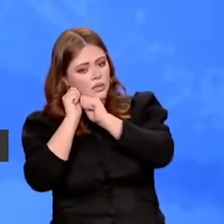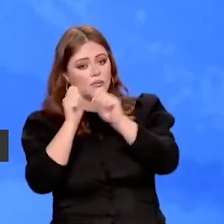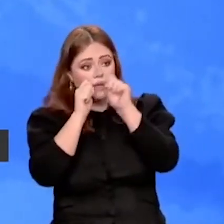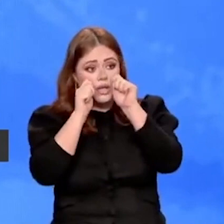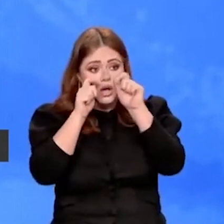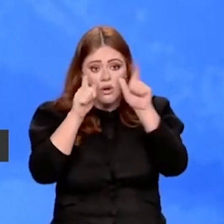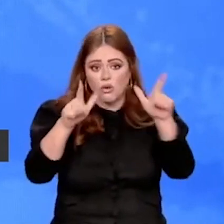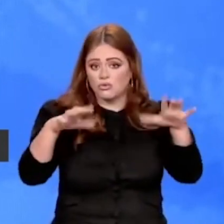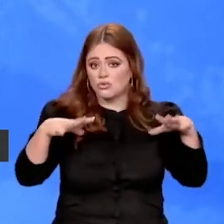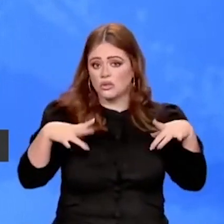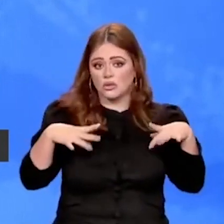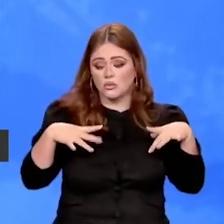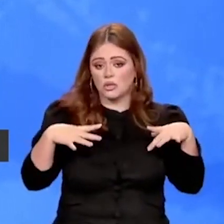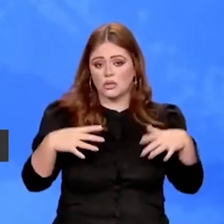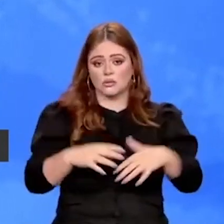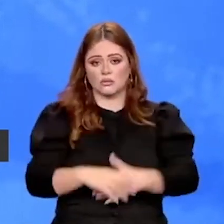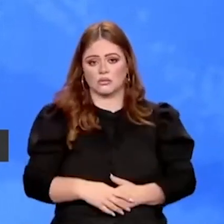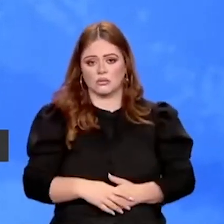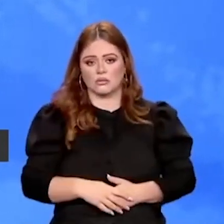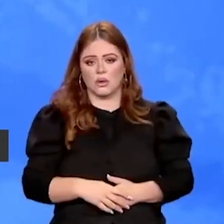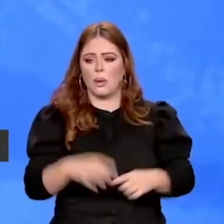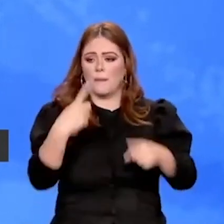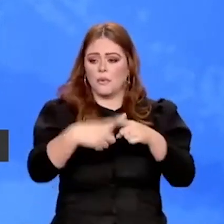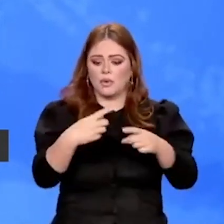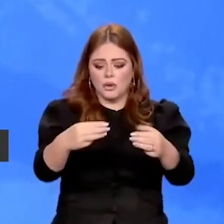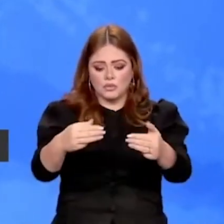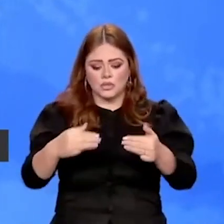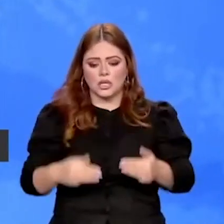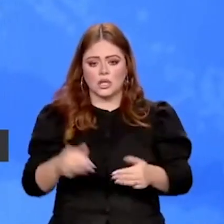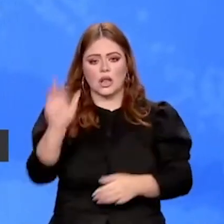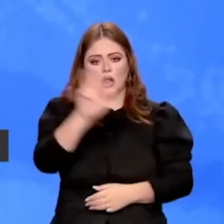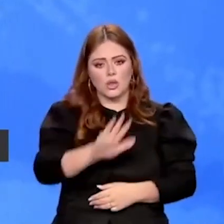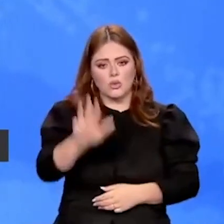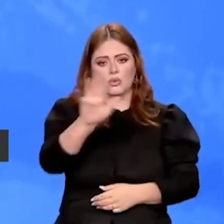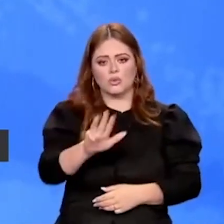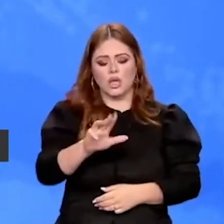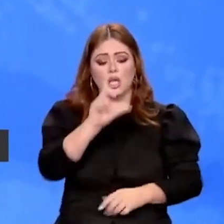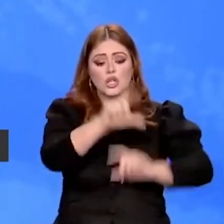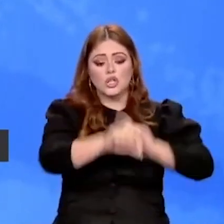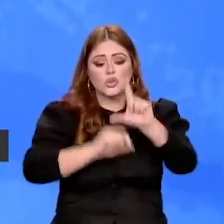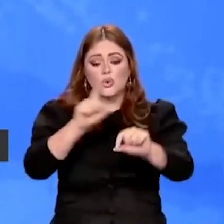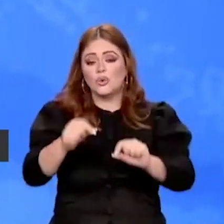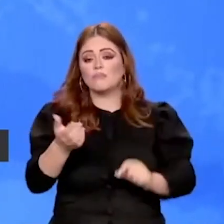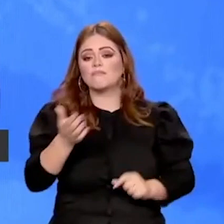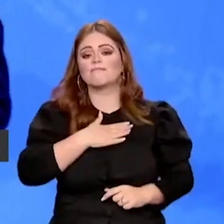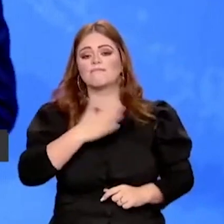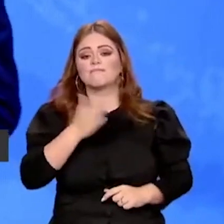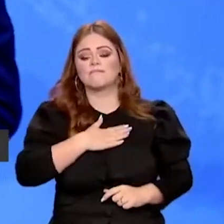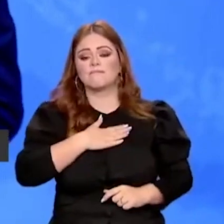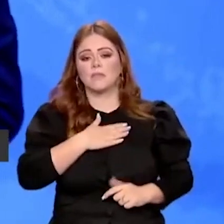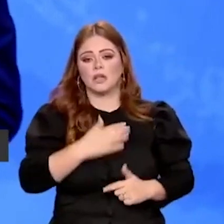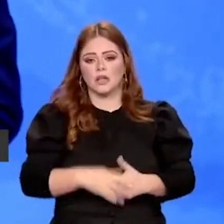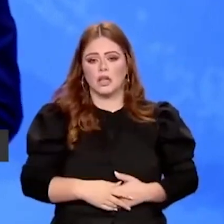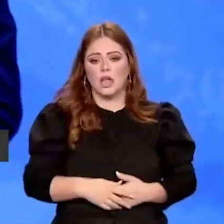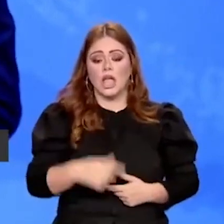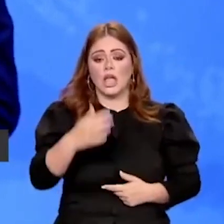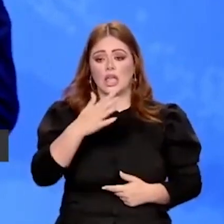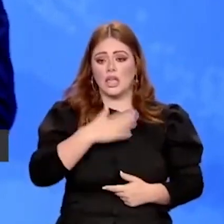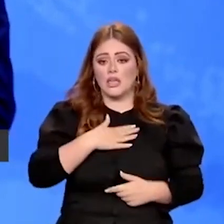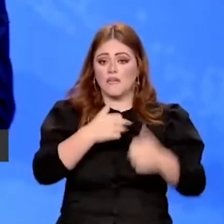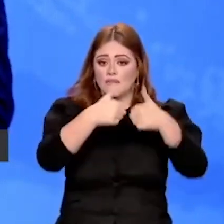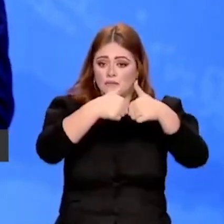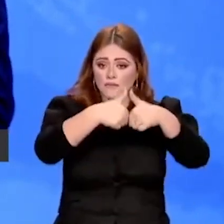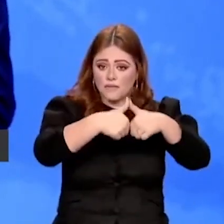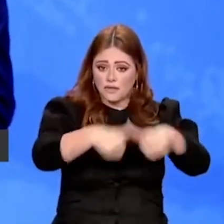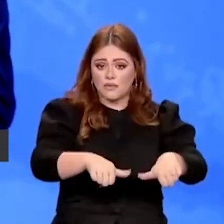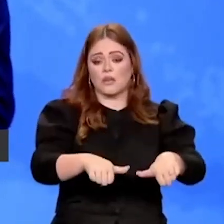o Ministério da Saúde é do Lula, foi escolhido por mim e ficará até quando eu